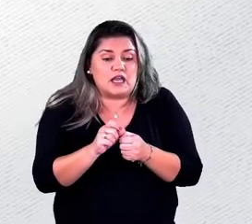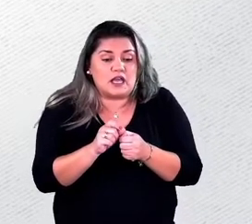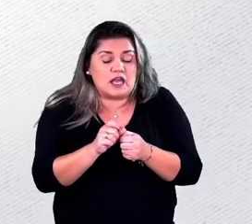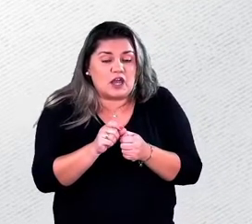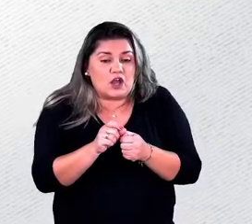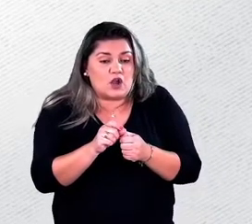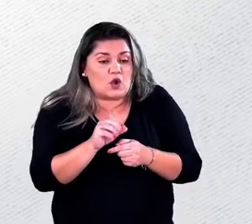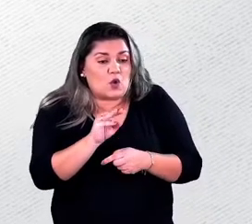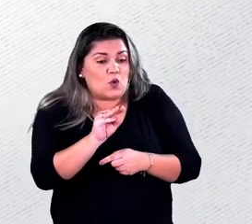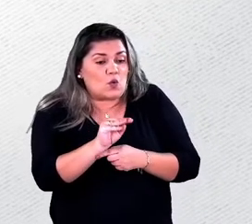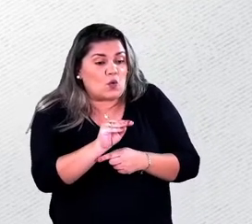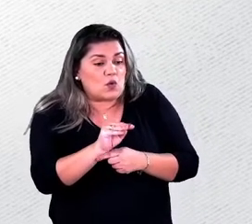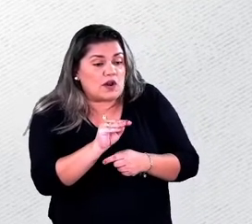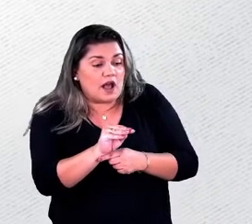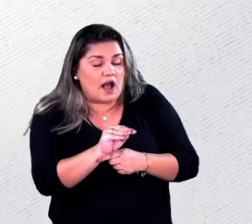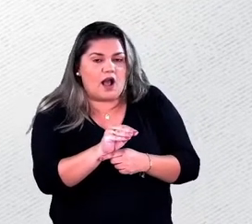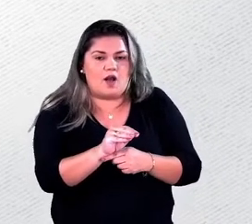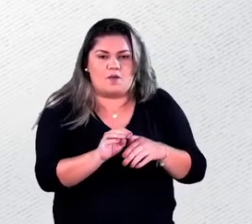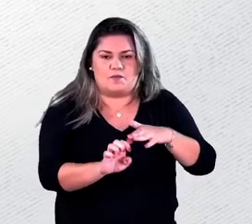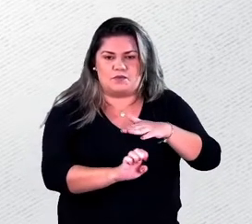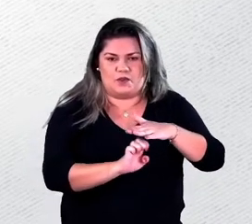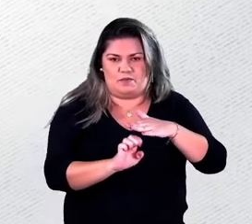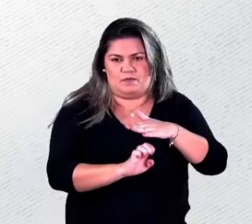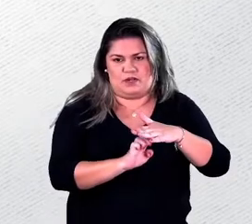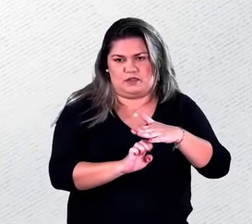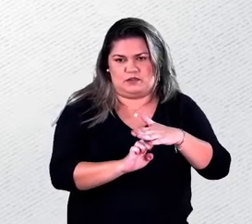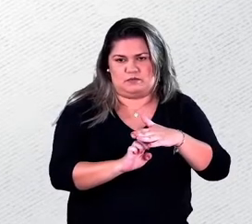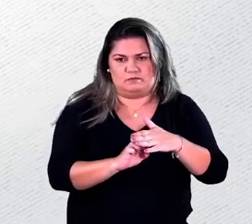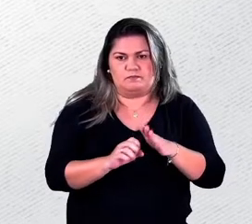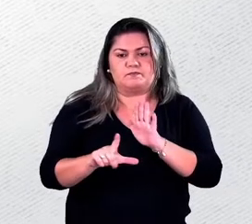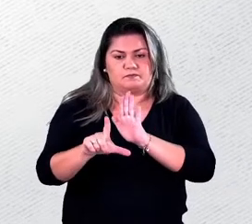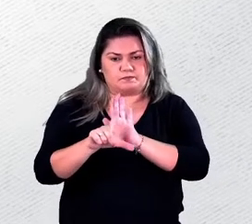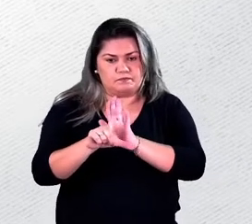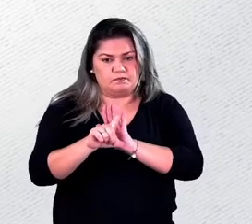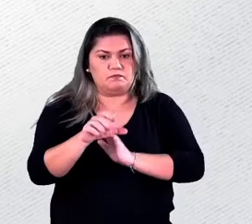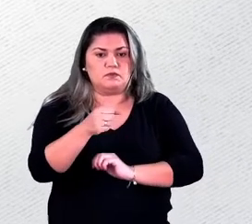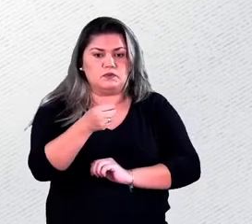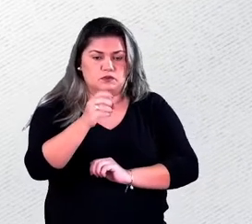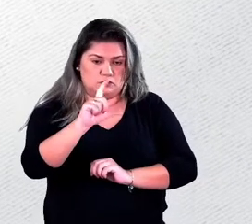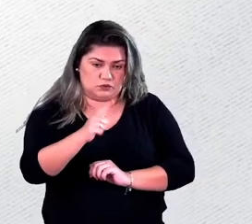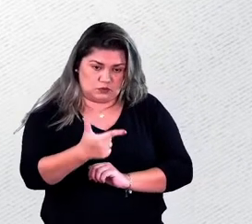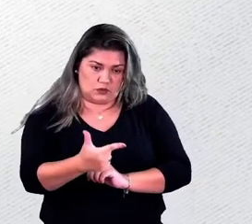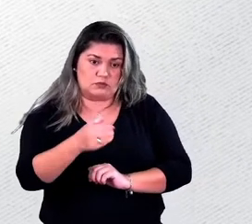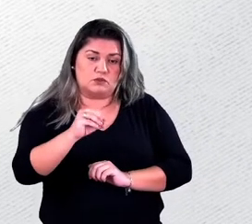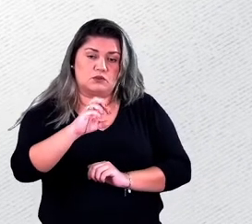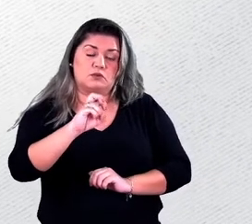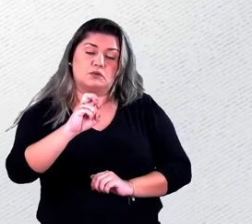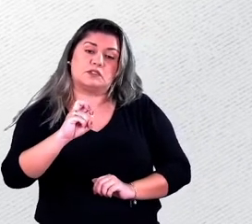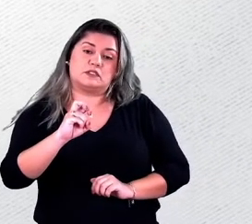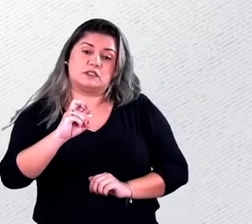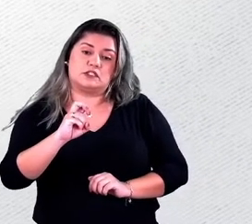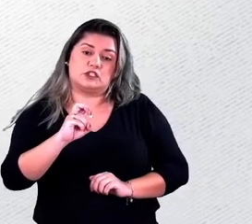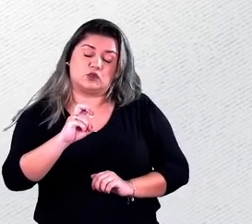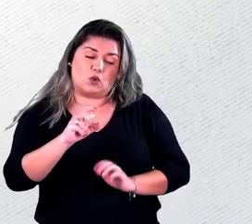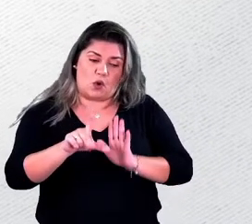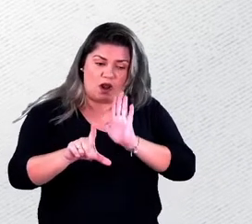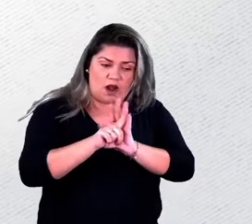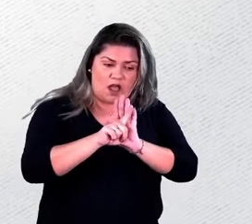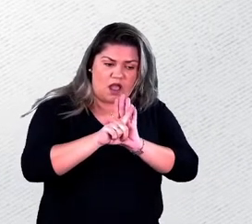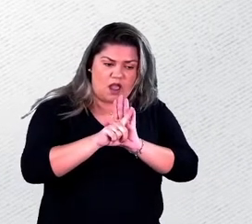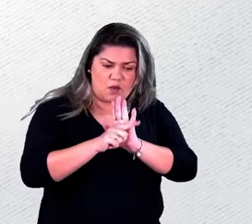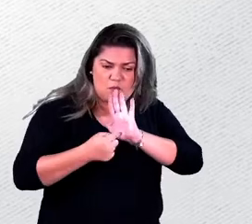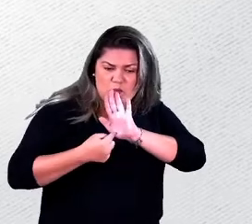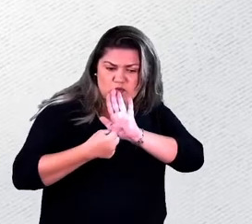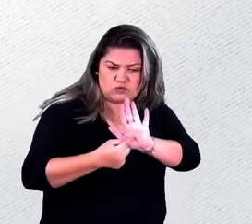precisamos ter uma lei boa em 2005 a lei 11.101 é veio nesse contexto